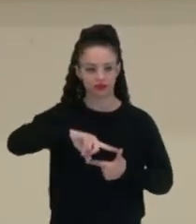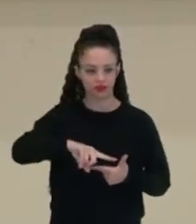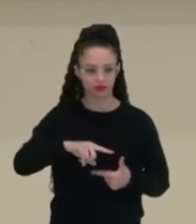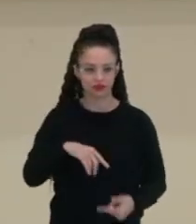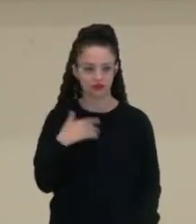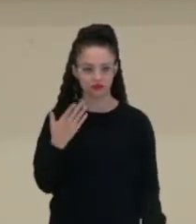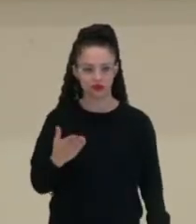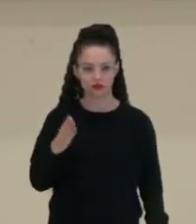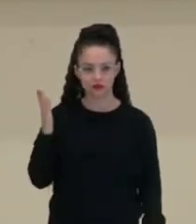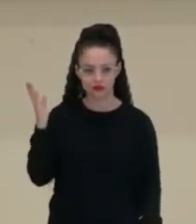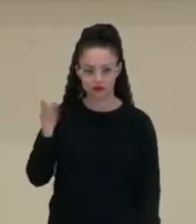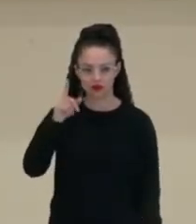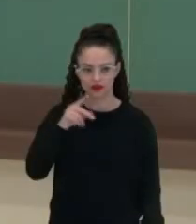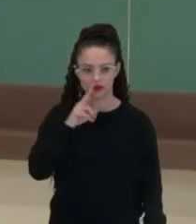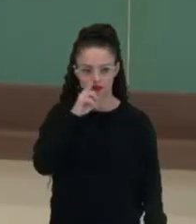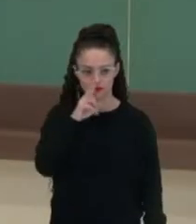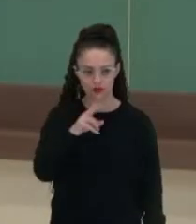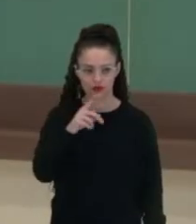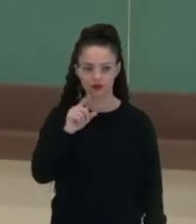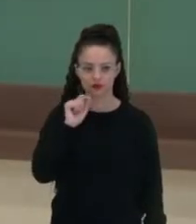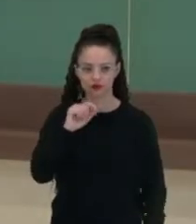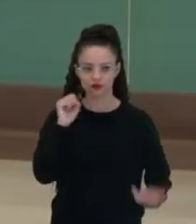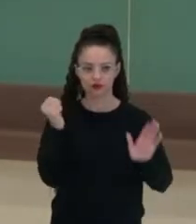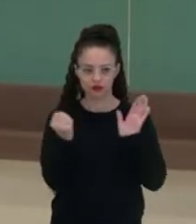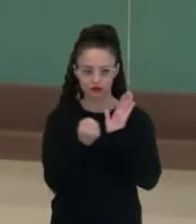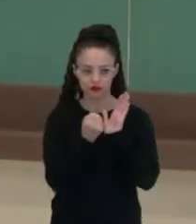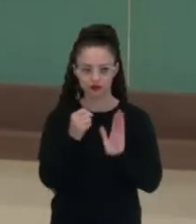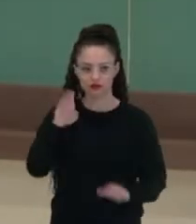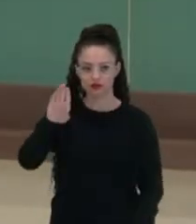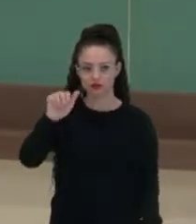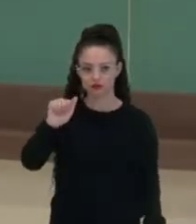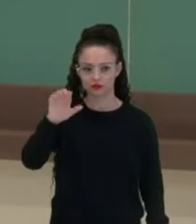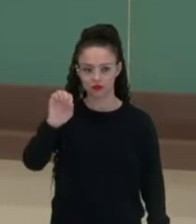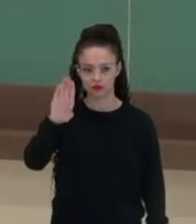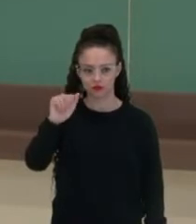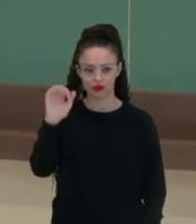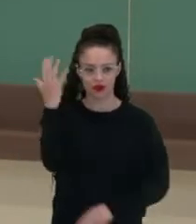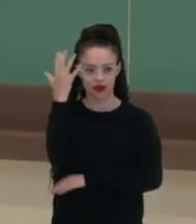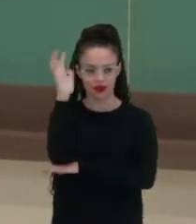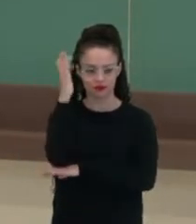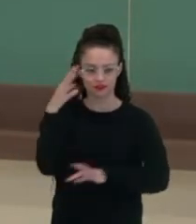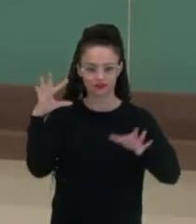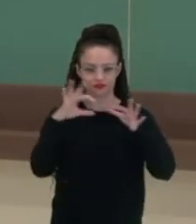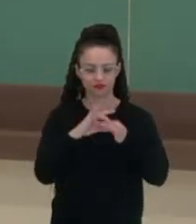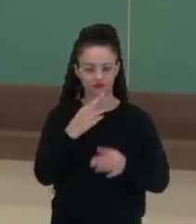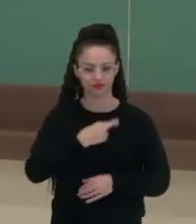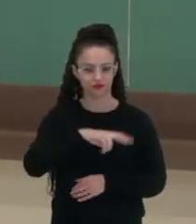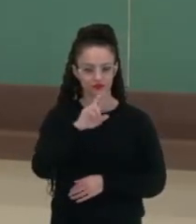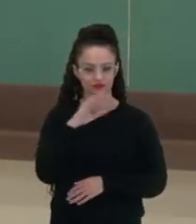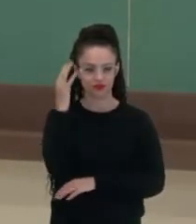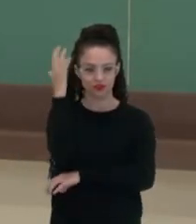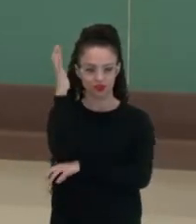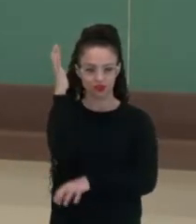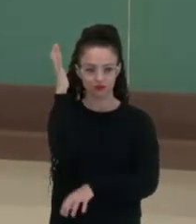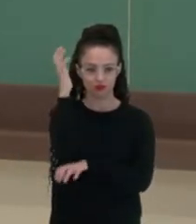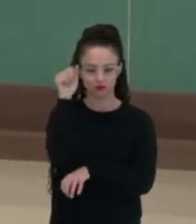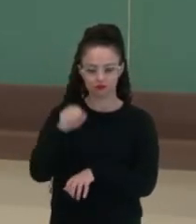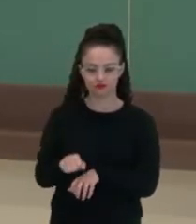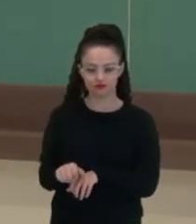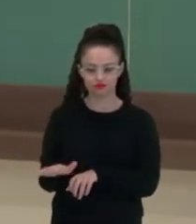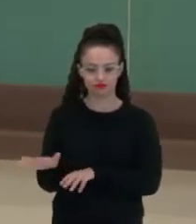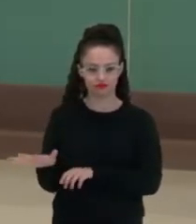né? Então ela é muito forte e tem como símbolo quem? O baobá, né? Que é a árvore sagrada, tem suas raízes fortes,